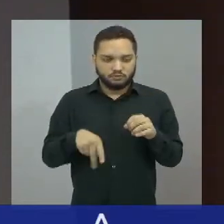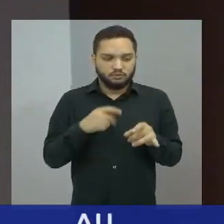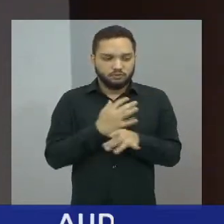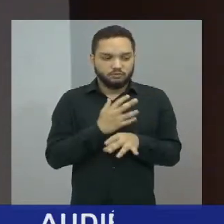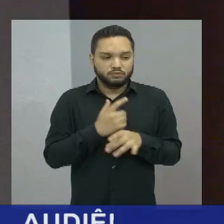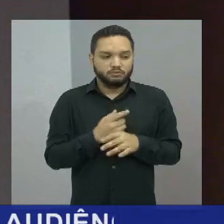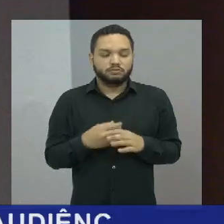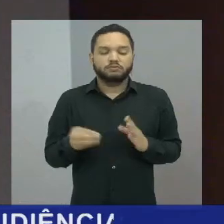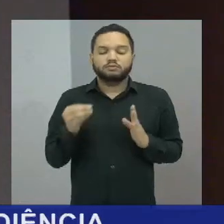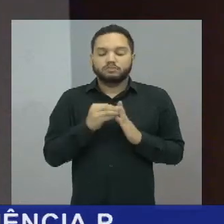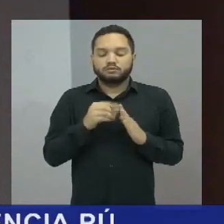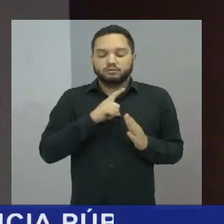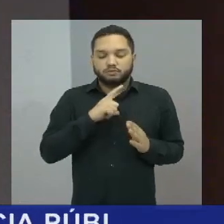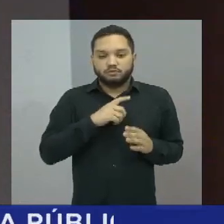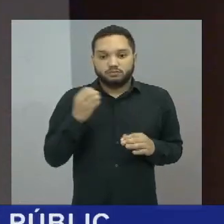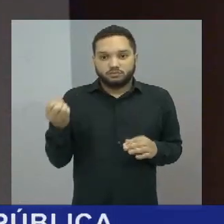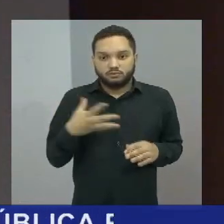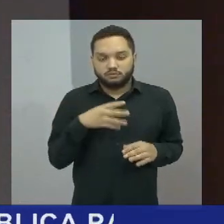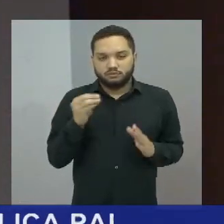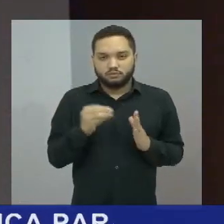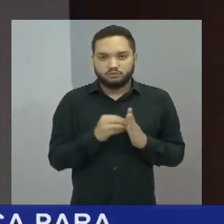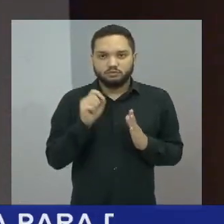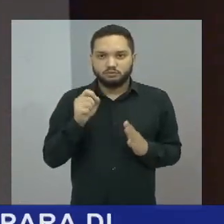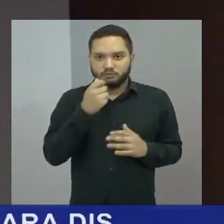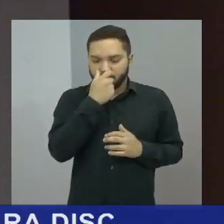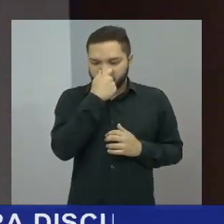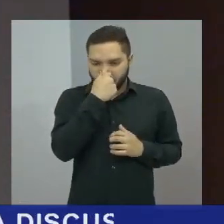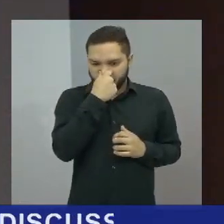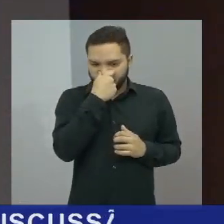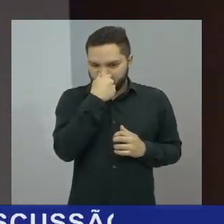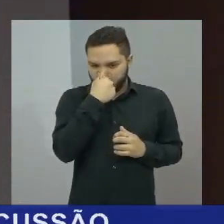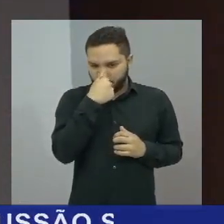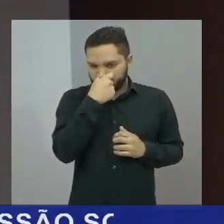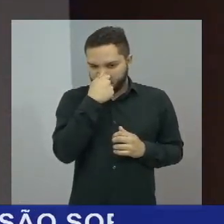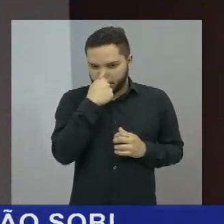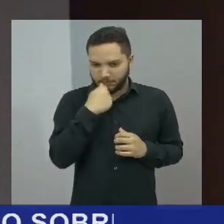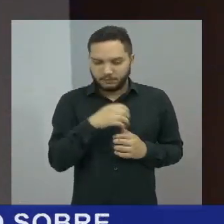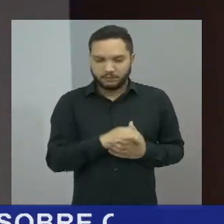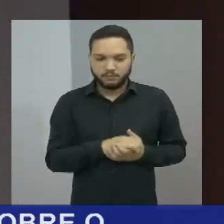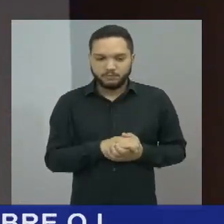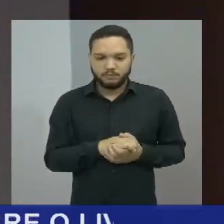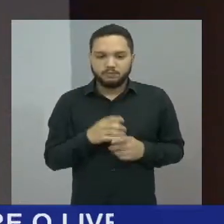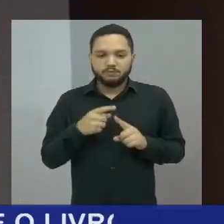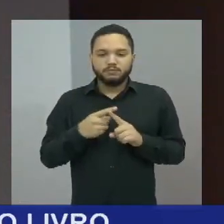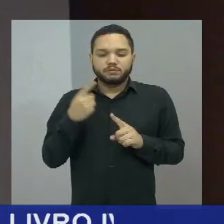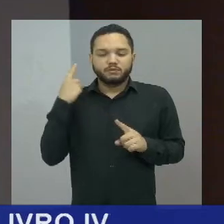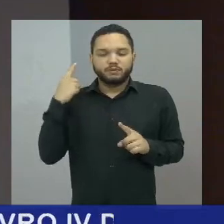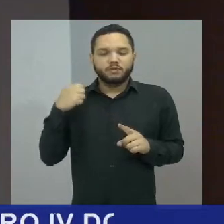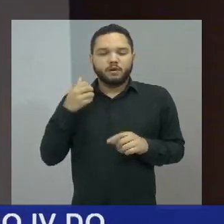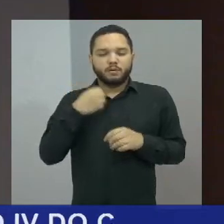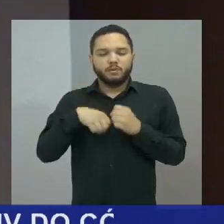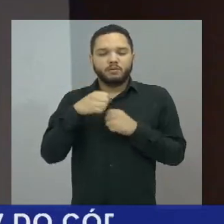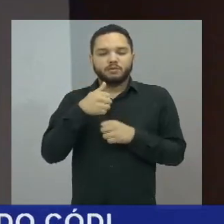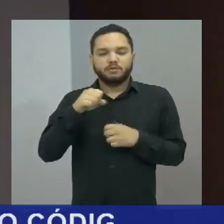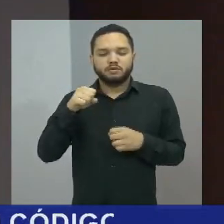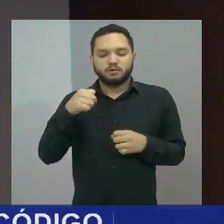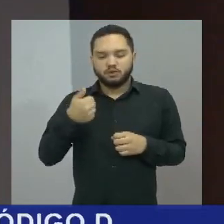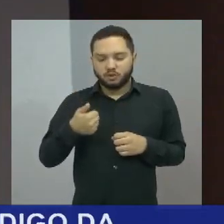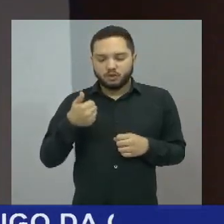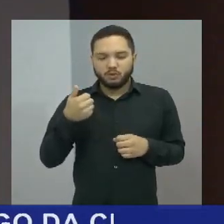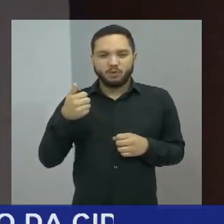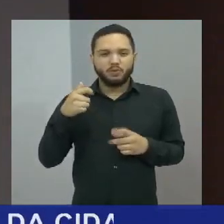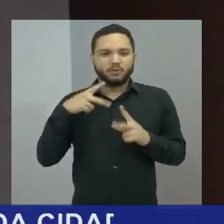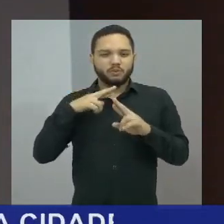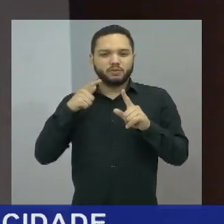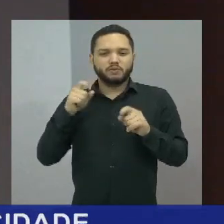Nesse código, a gente inovou em relação ao Código de Obras e Posturas que está vigente, porque nós trouxemos